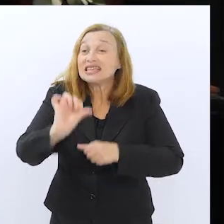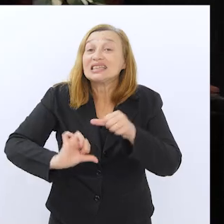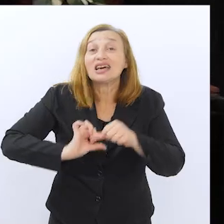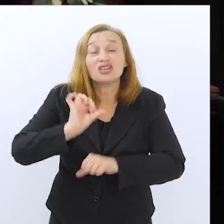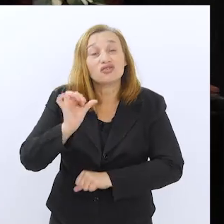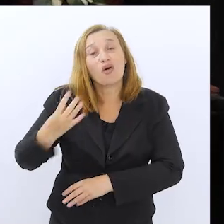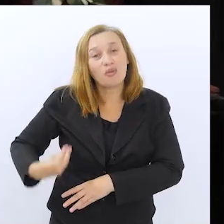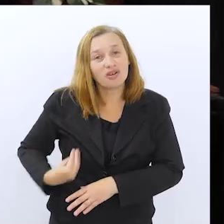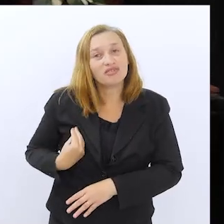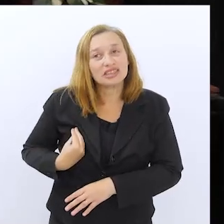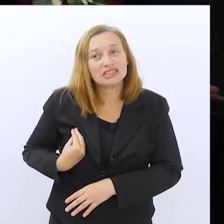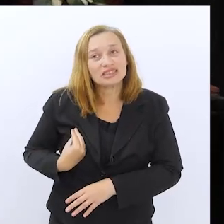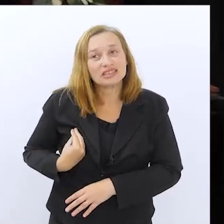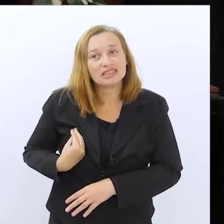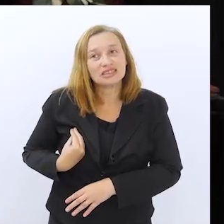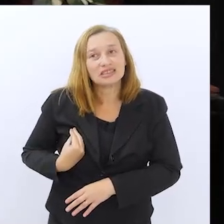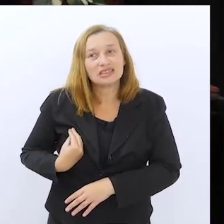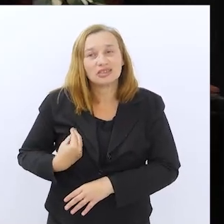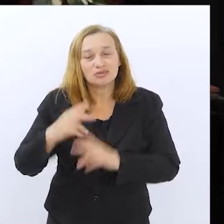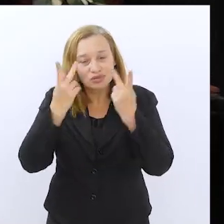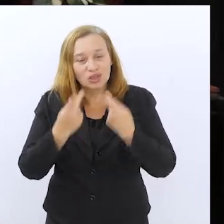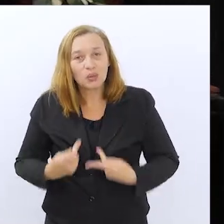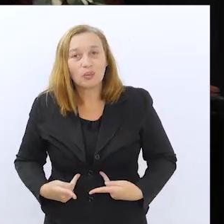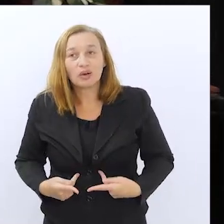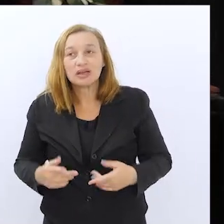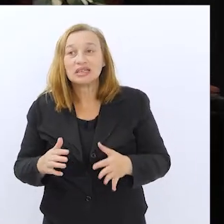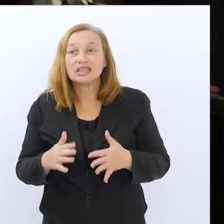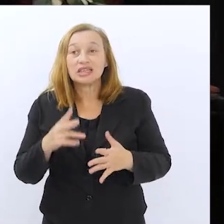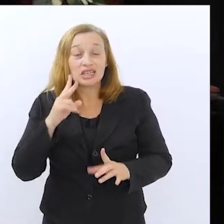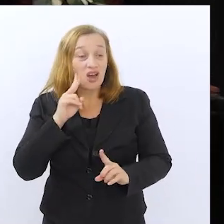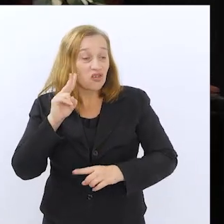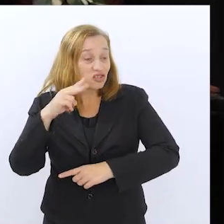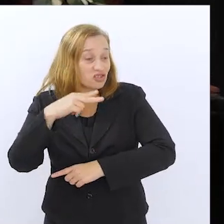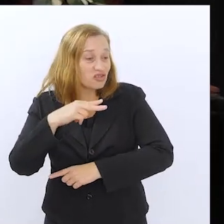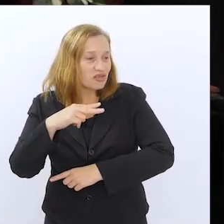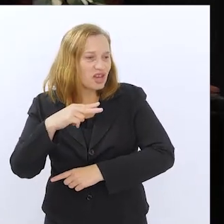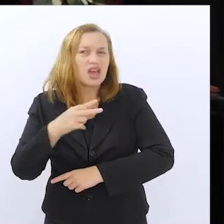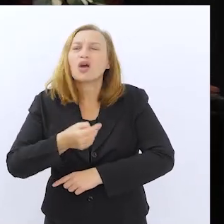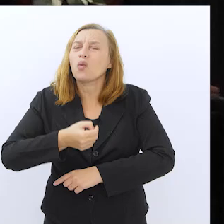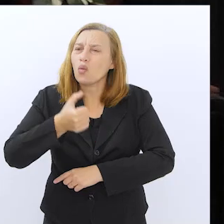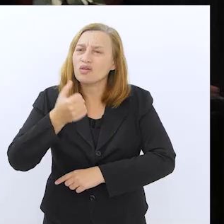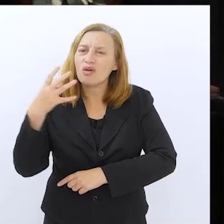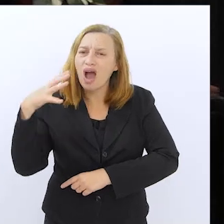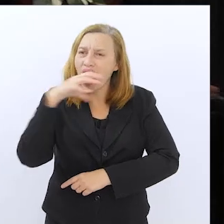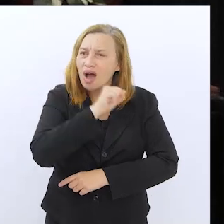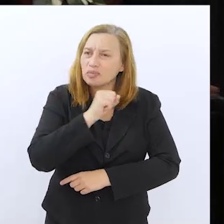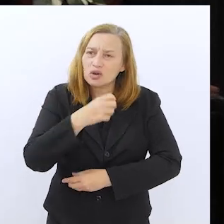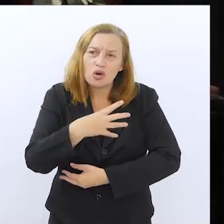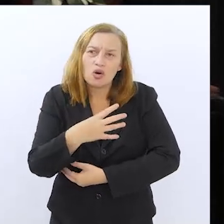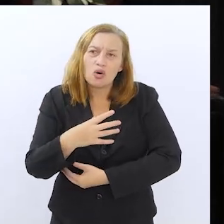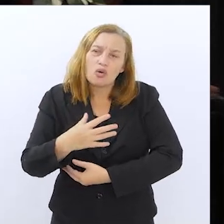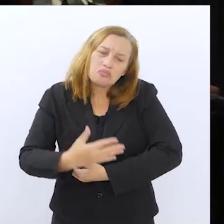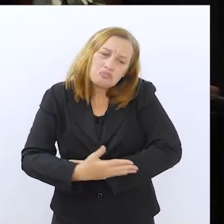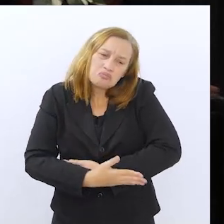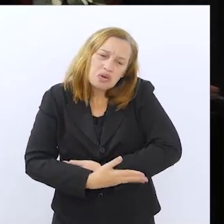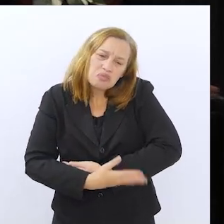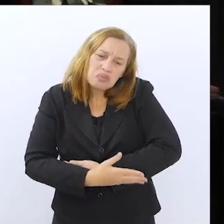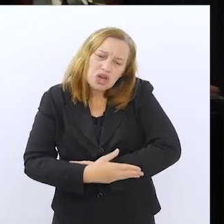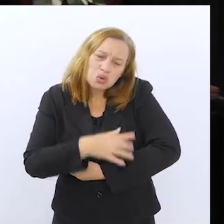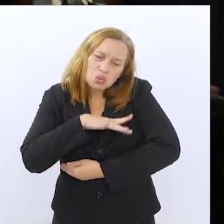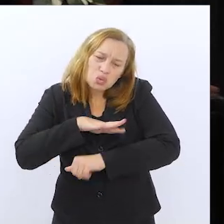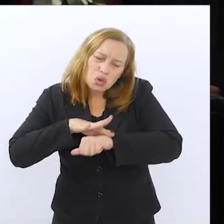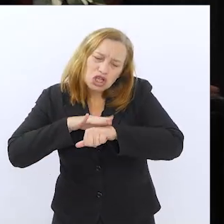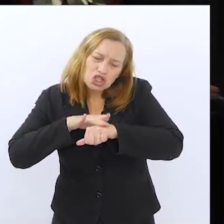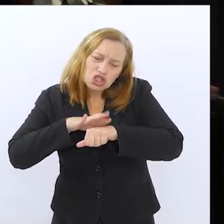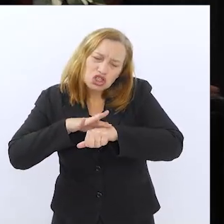mágica que transforma a vida desse ser humano. Né? É a olhos vistos, é quase que assim imediato, o bebê